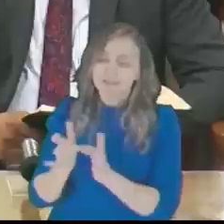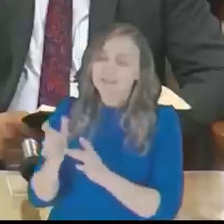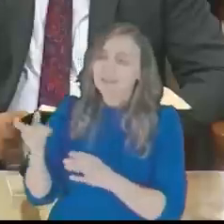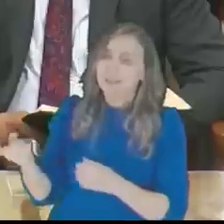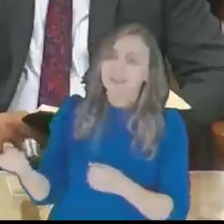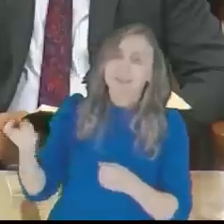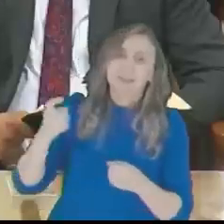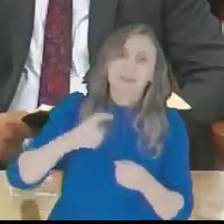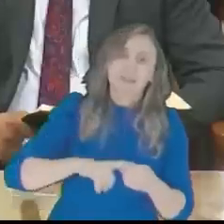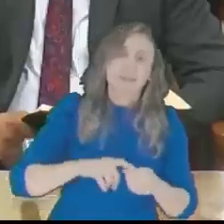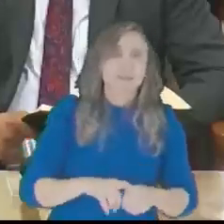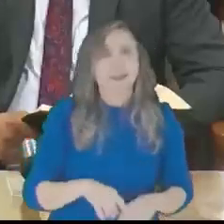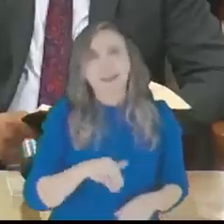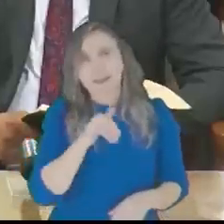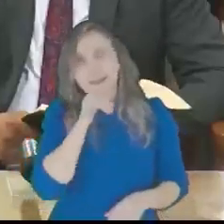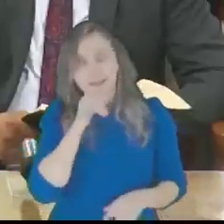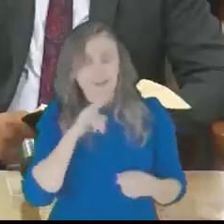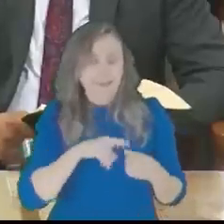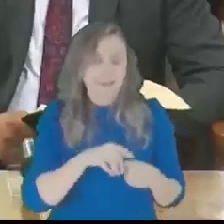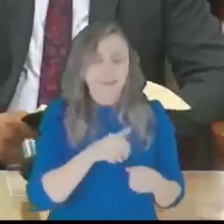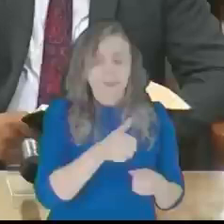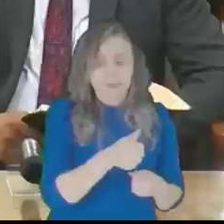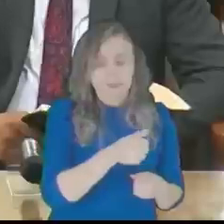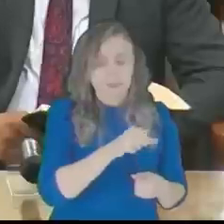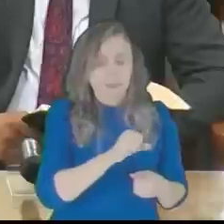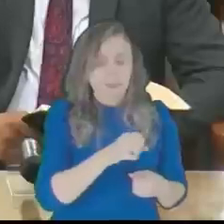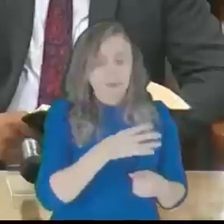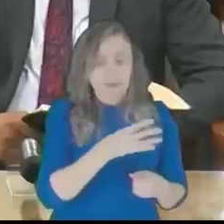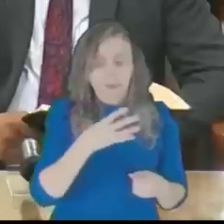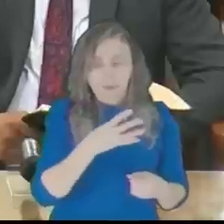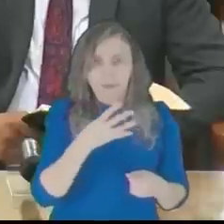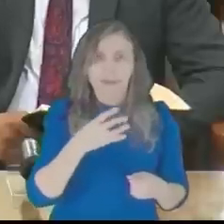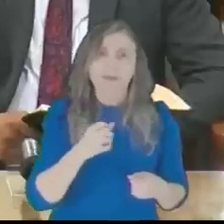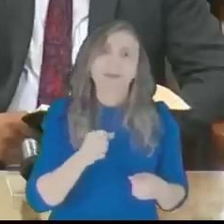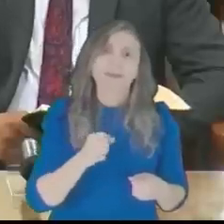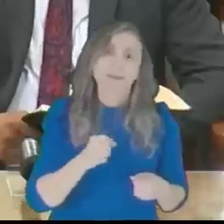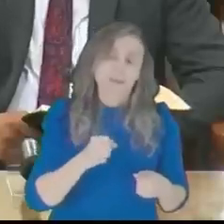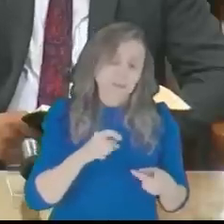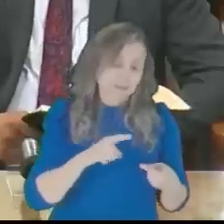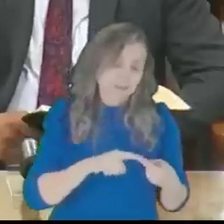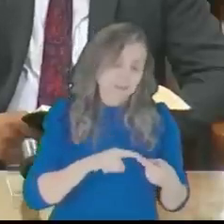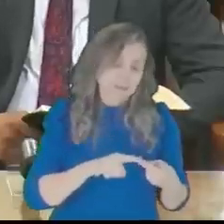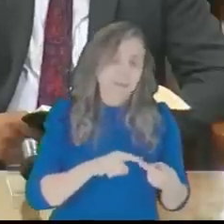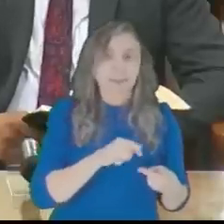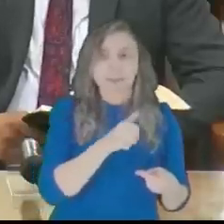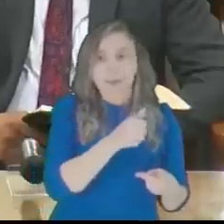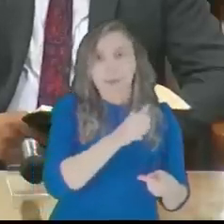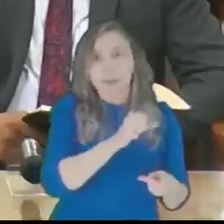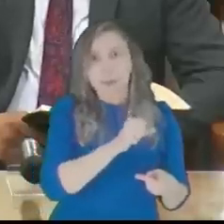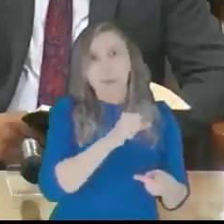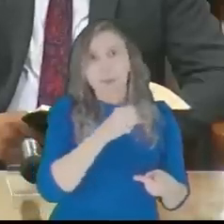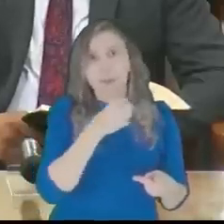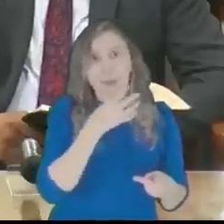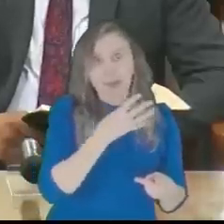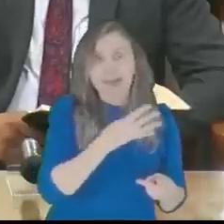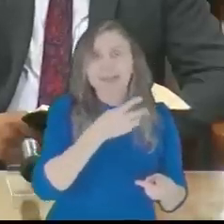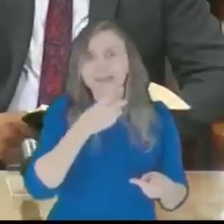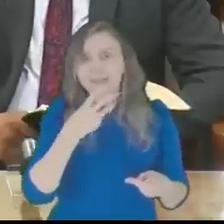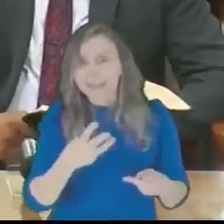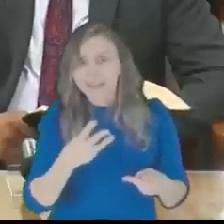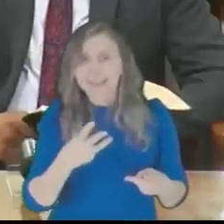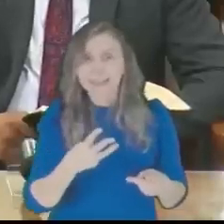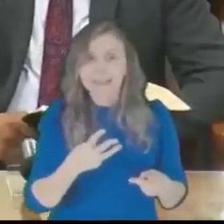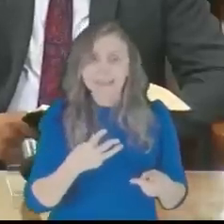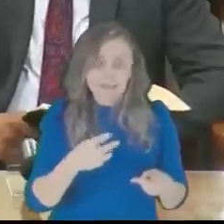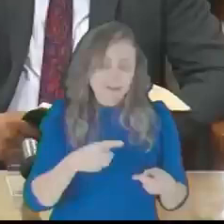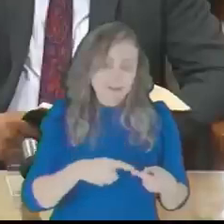para 1844. Primeiro marcaram para 1843, Jesus não veio. Aí disseram que foi um